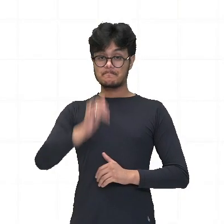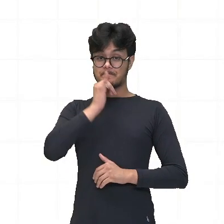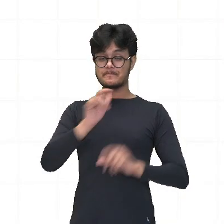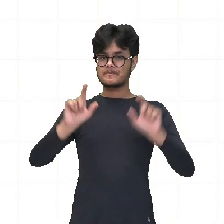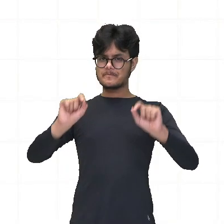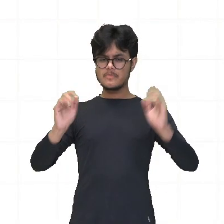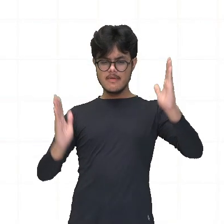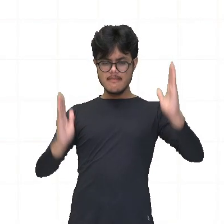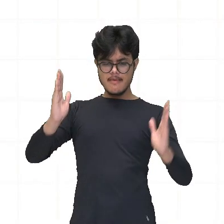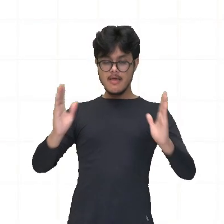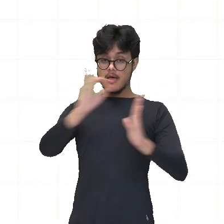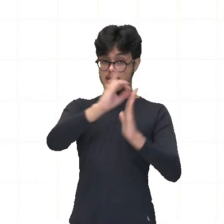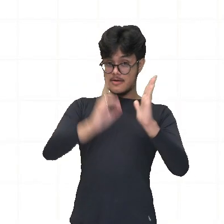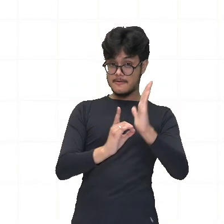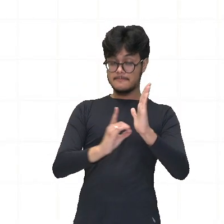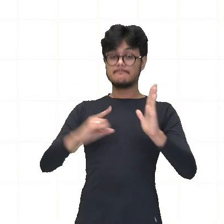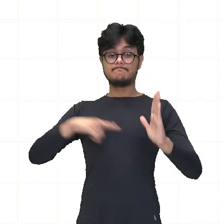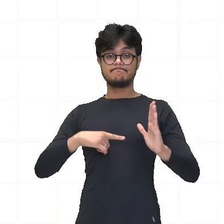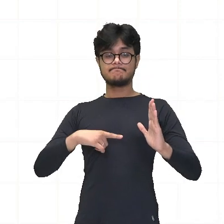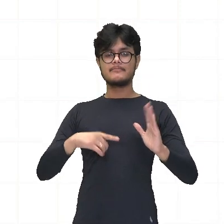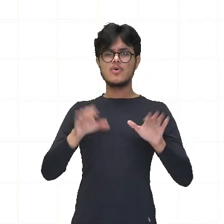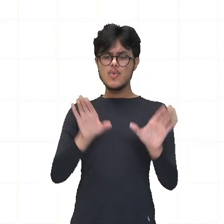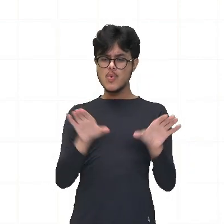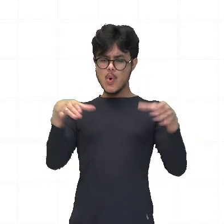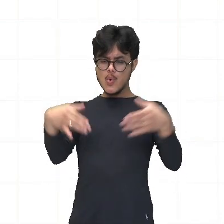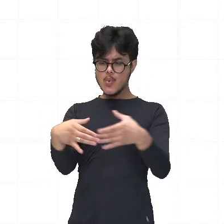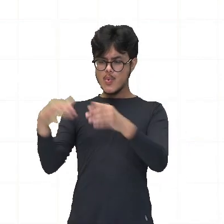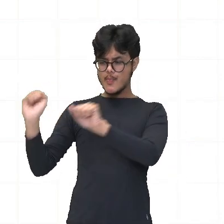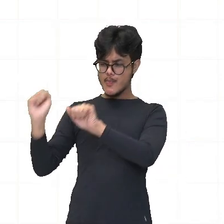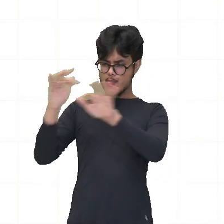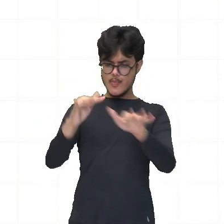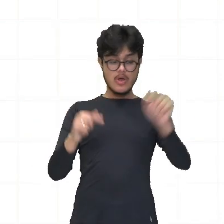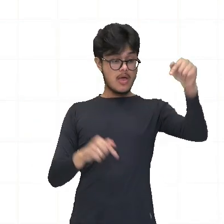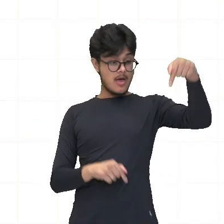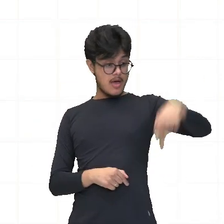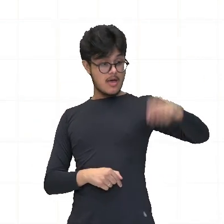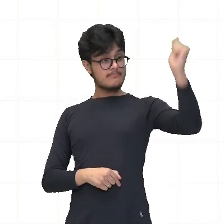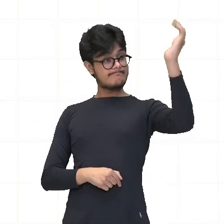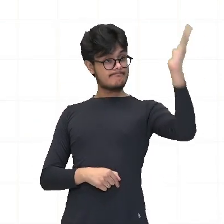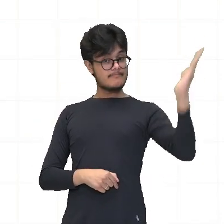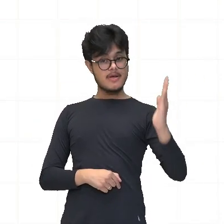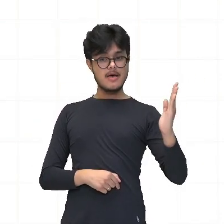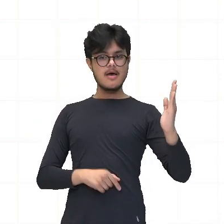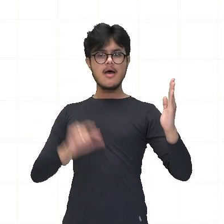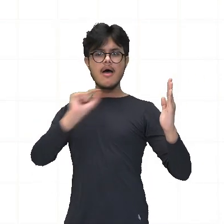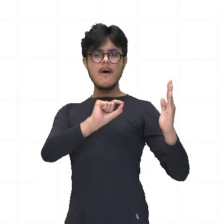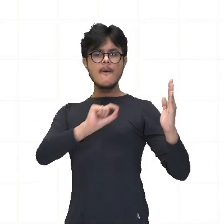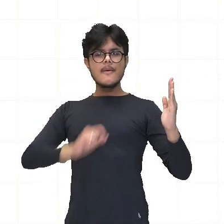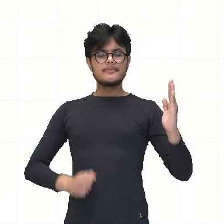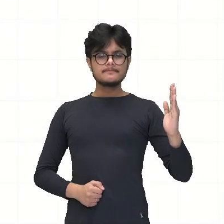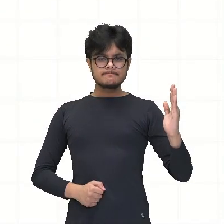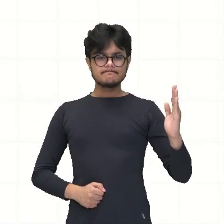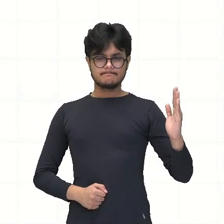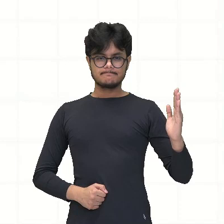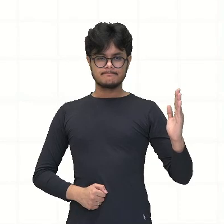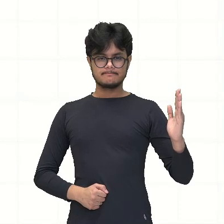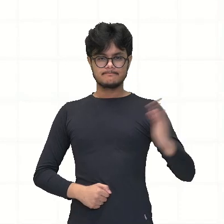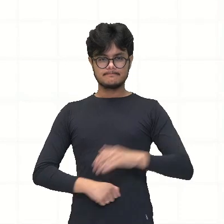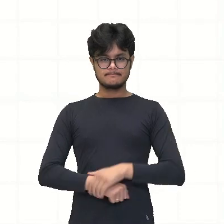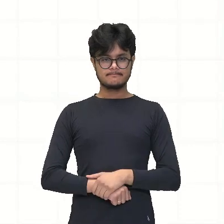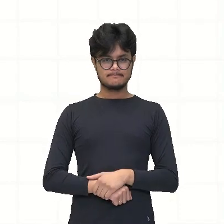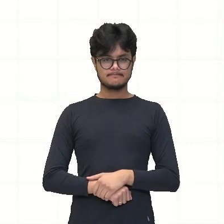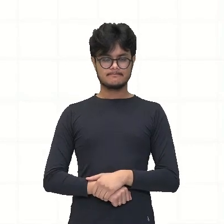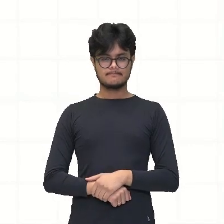principais grupos imigrantes que tem aqui no nosso país, tá bom? No Brasil, a gente tem aí,